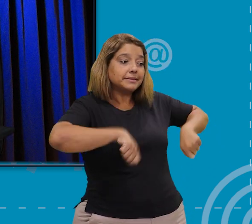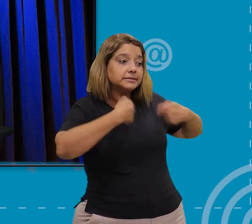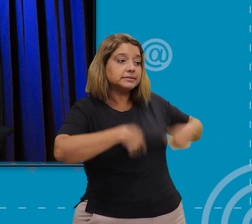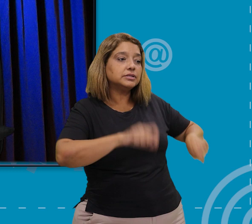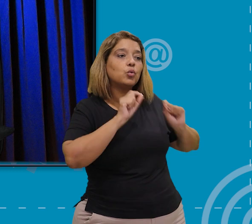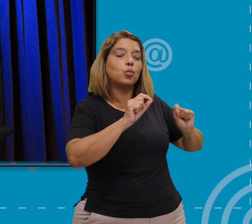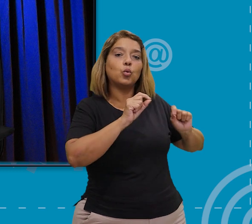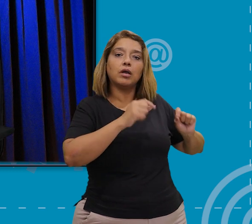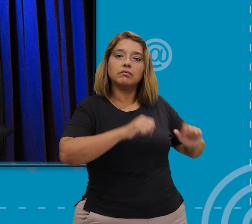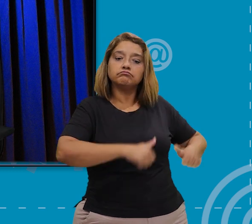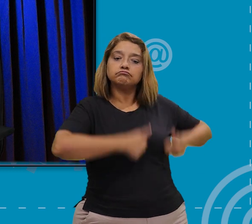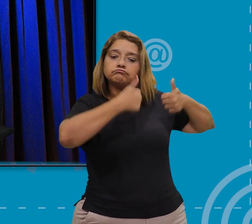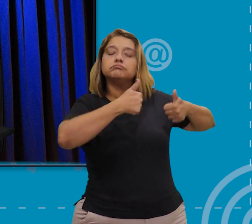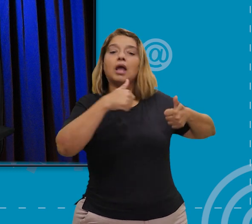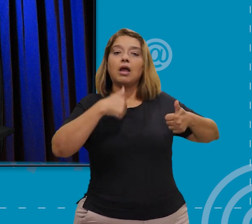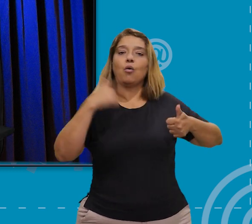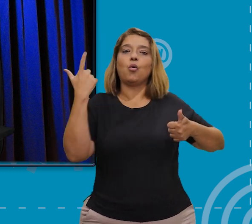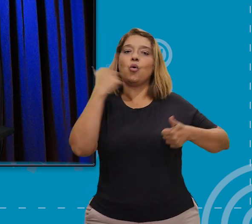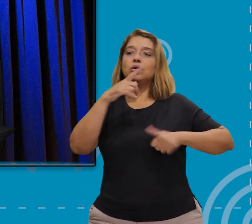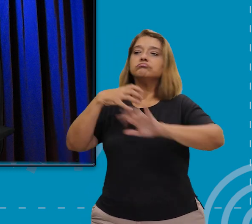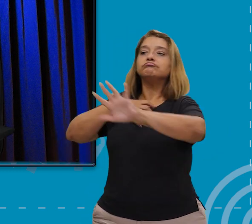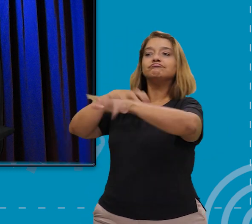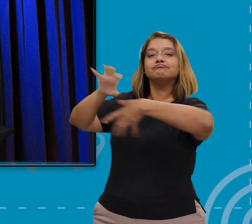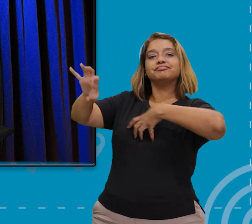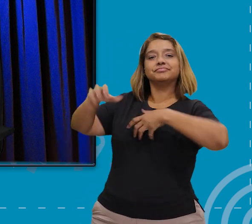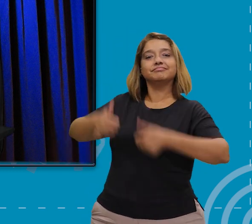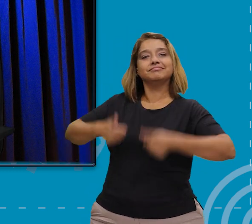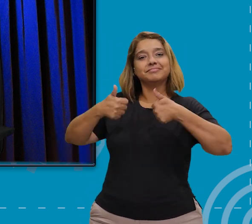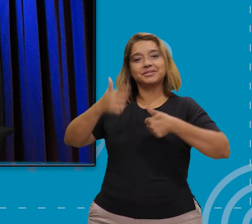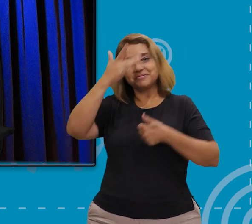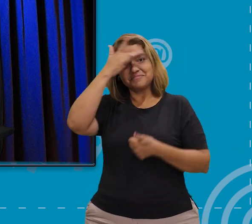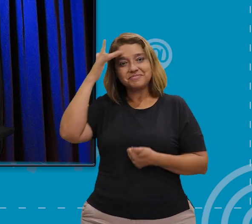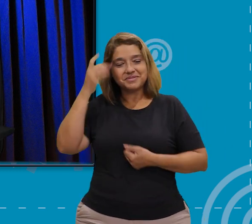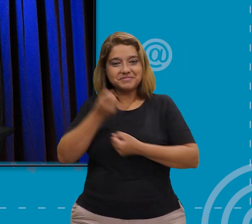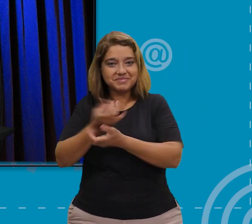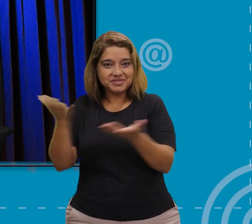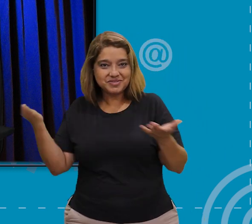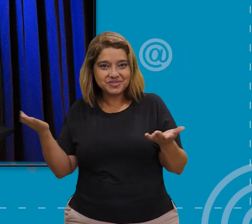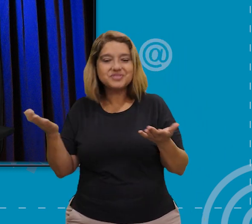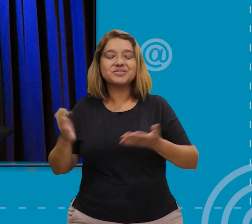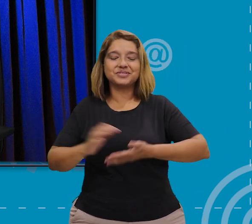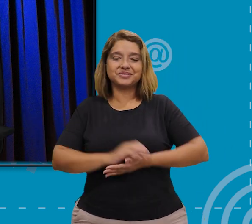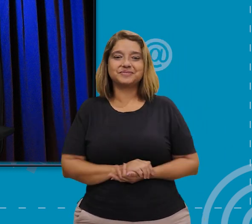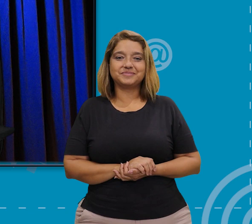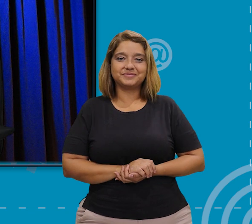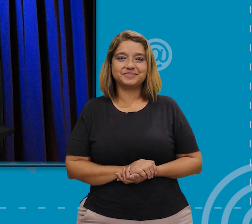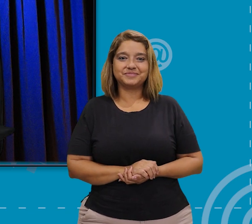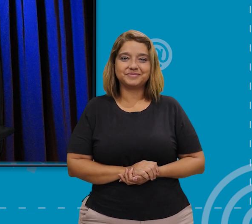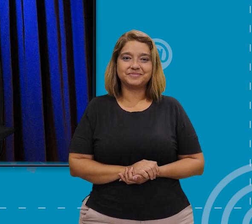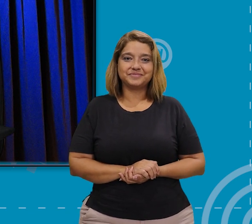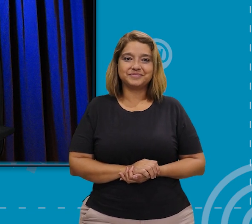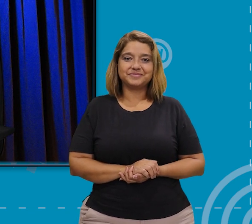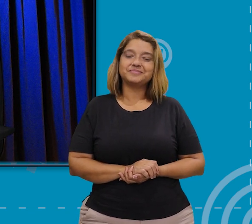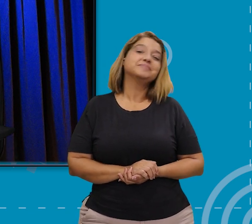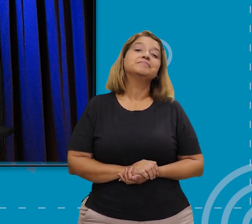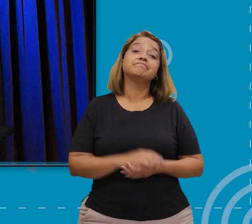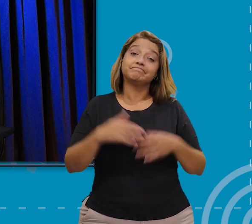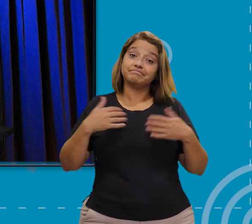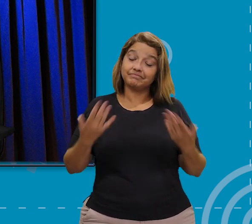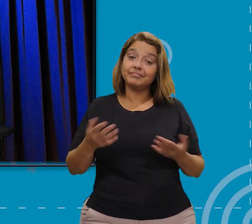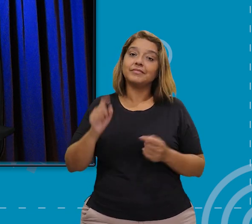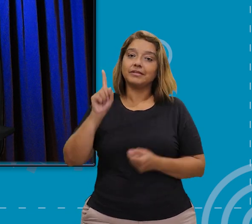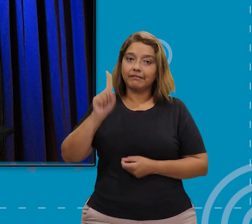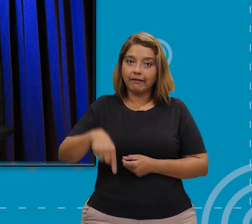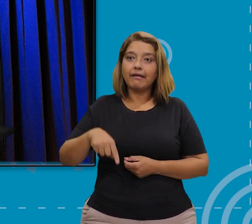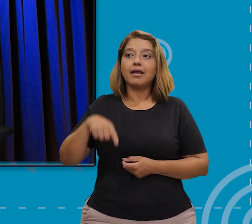nossas necessidades, né, que estão gerando sentimentos para que eu possa exercitar a empatia, que é identificar e reconhecer as necessidades